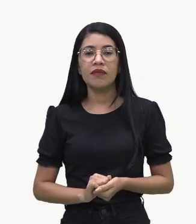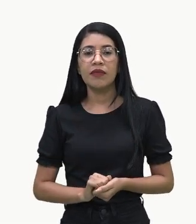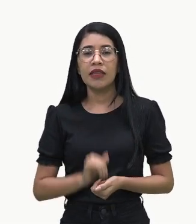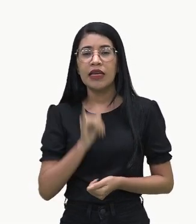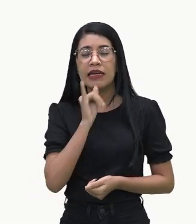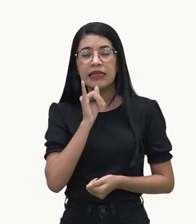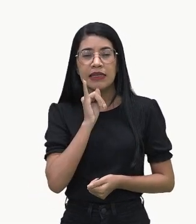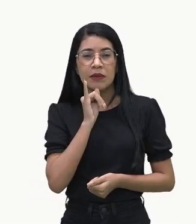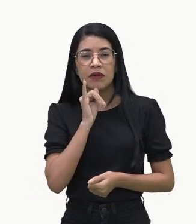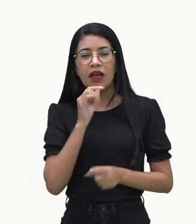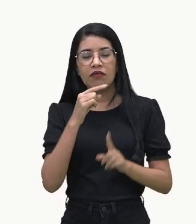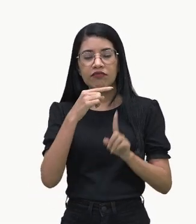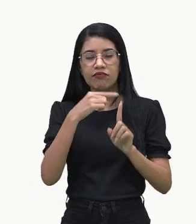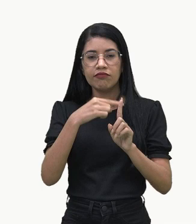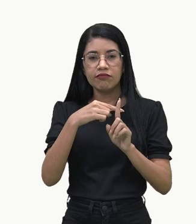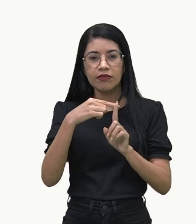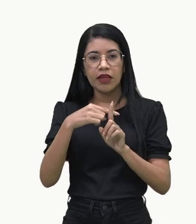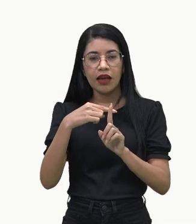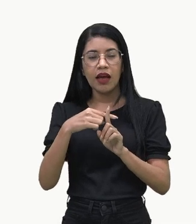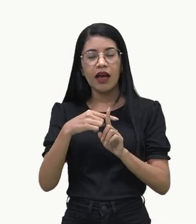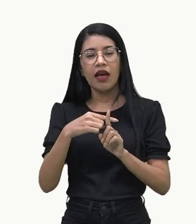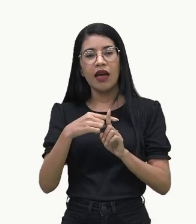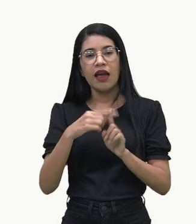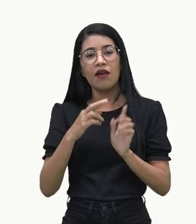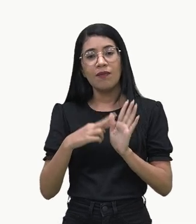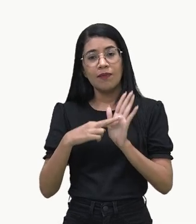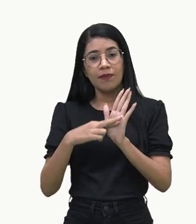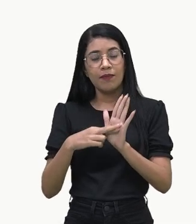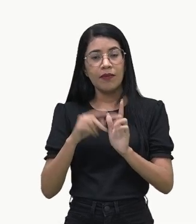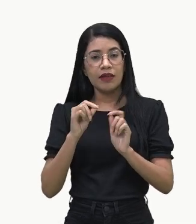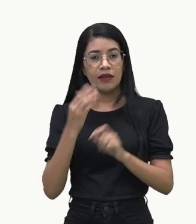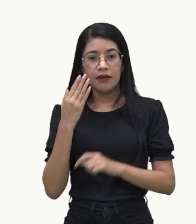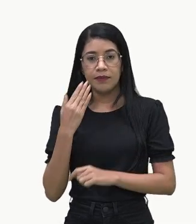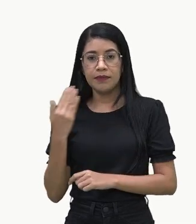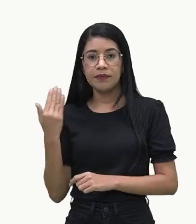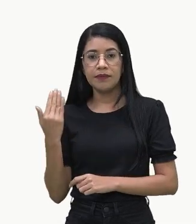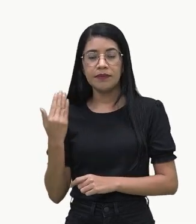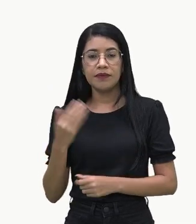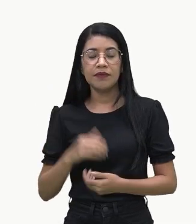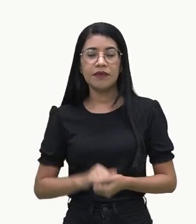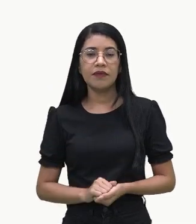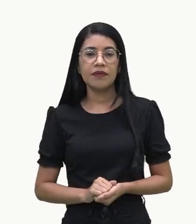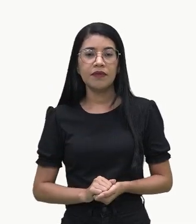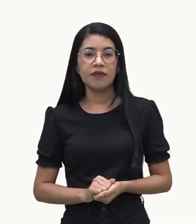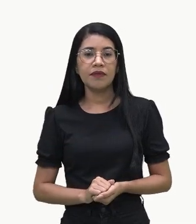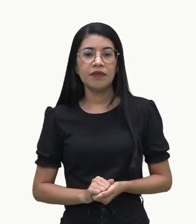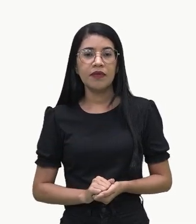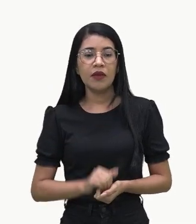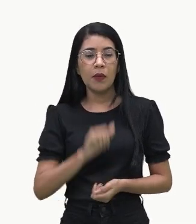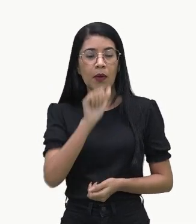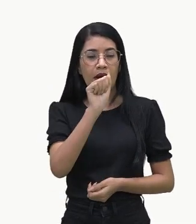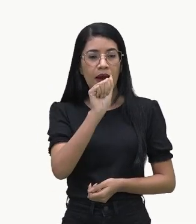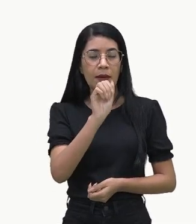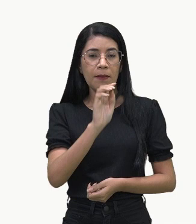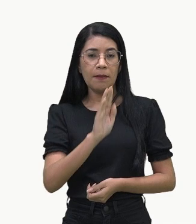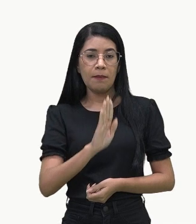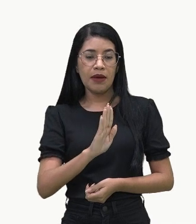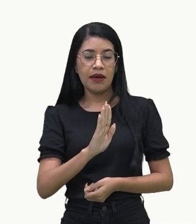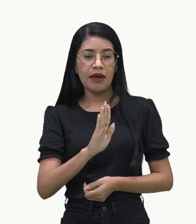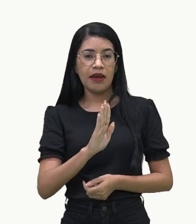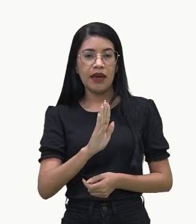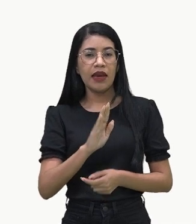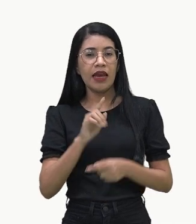uma adição, e aqui eu vou representar, ó, A, B e